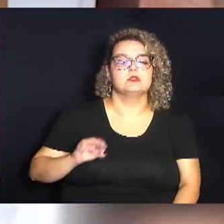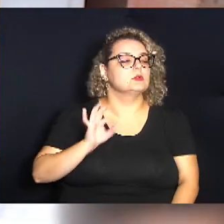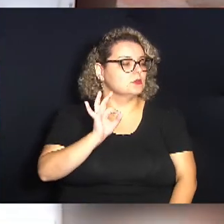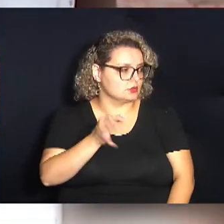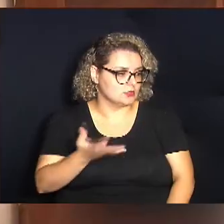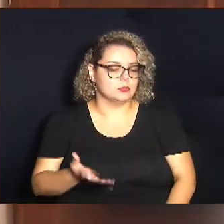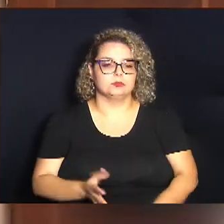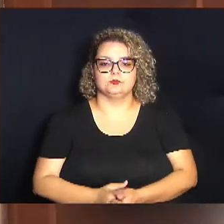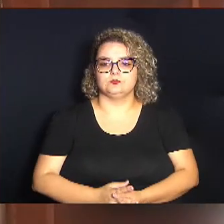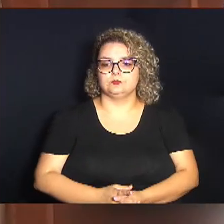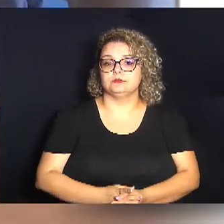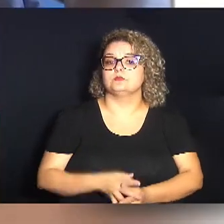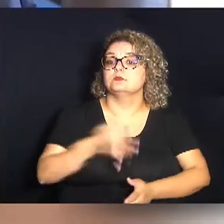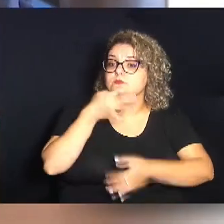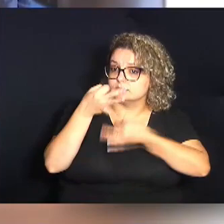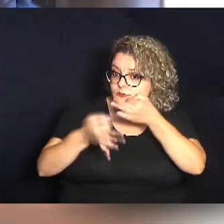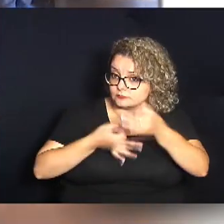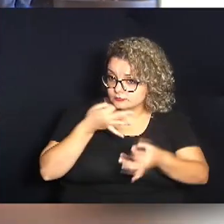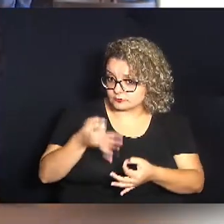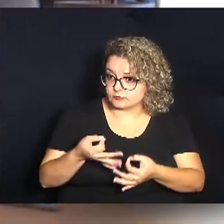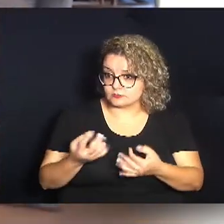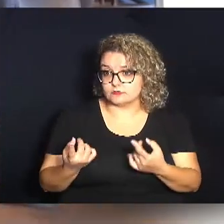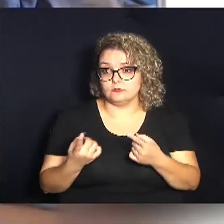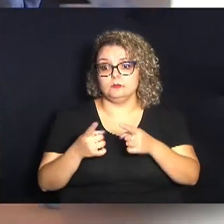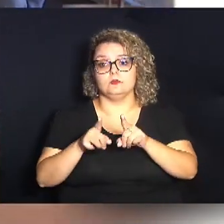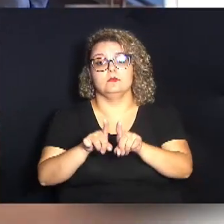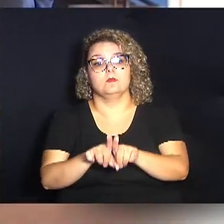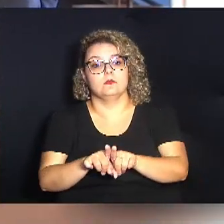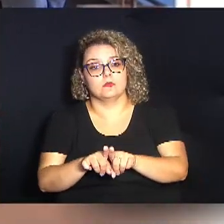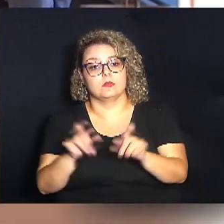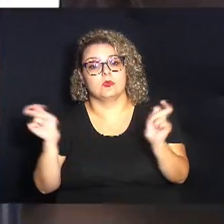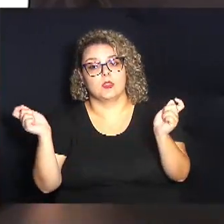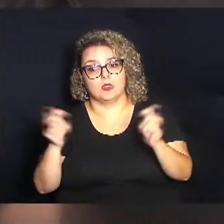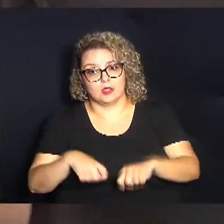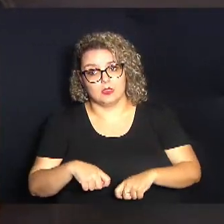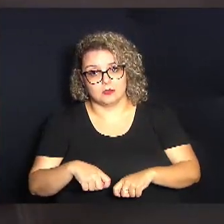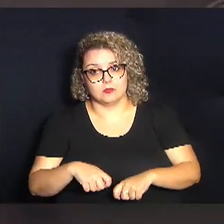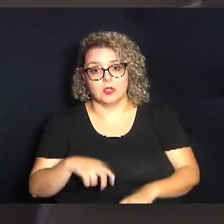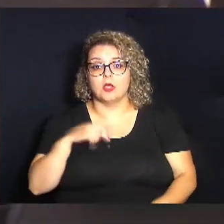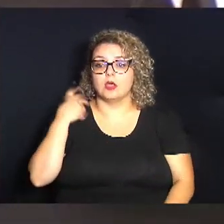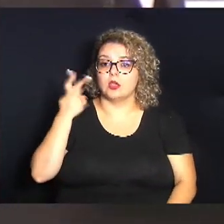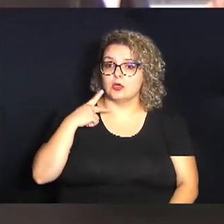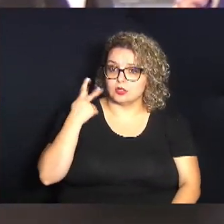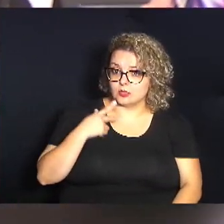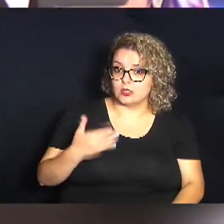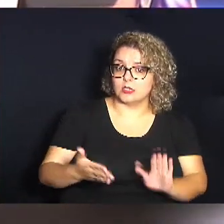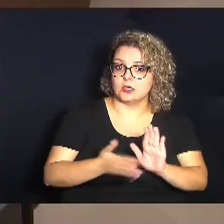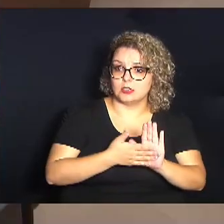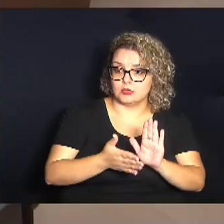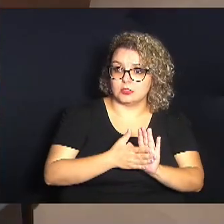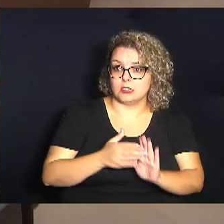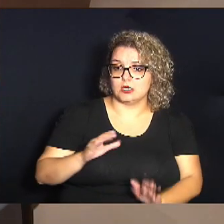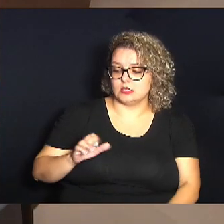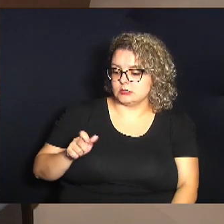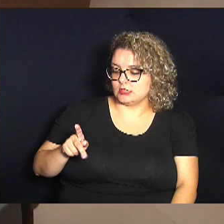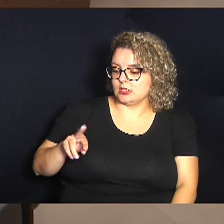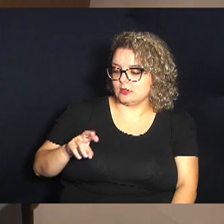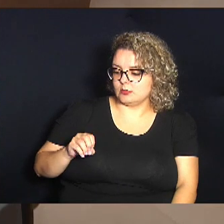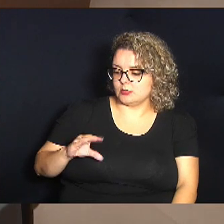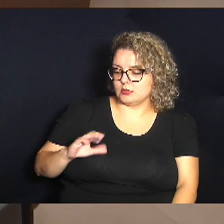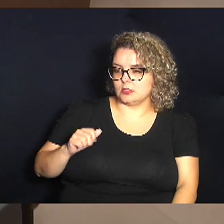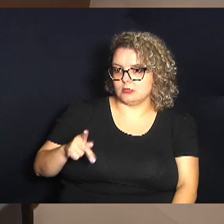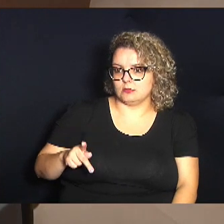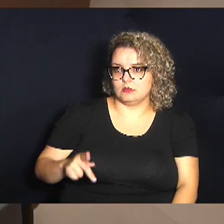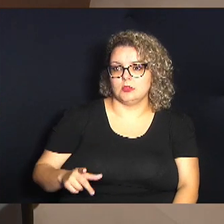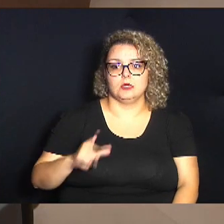Como sugestão de instituição parceira para a capacitação, o vereador propôs a Ceprocamp. Eu tive o insight do